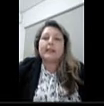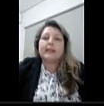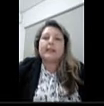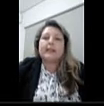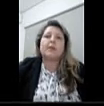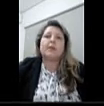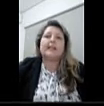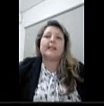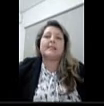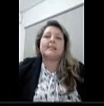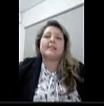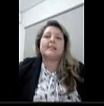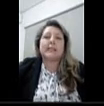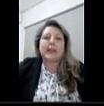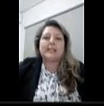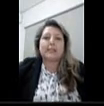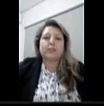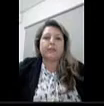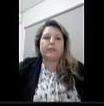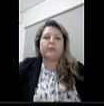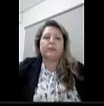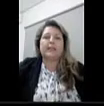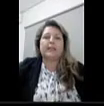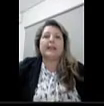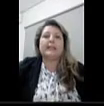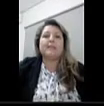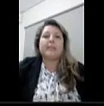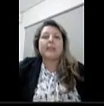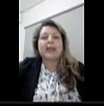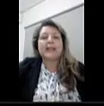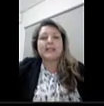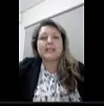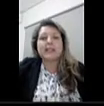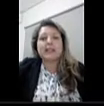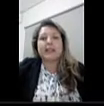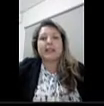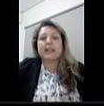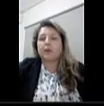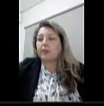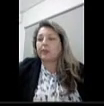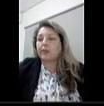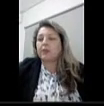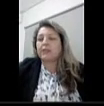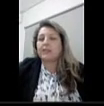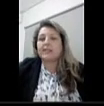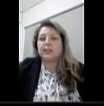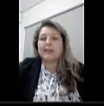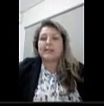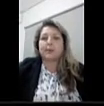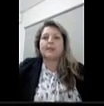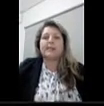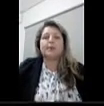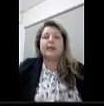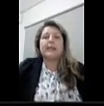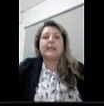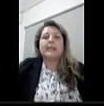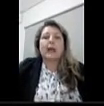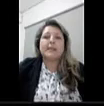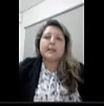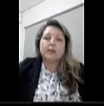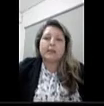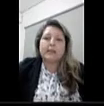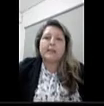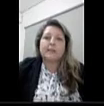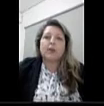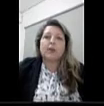ele tenha uma atenção ali mais individualizada. Às vezes, né? O professor estando mais próximo dá